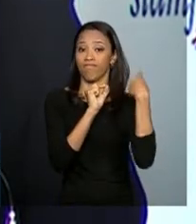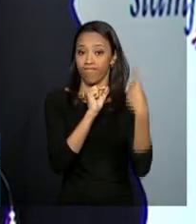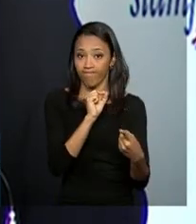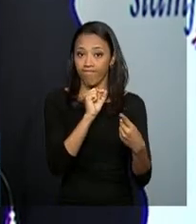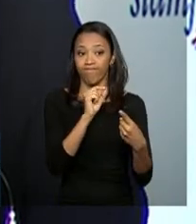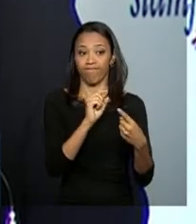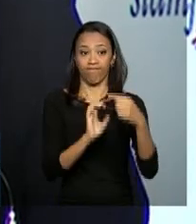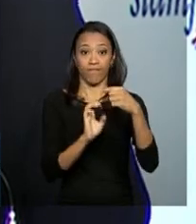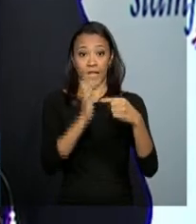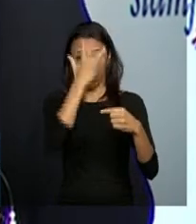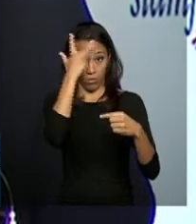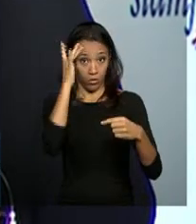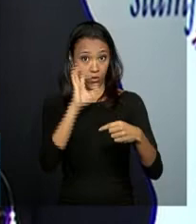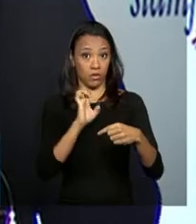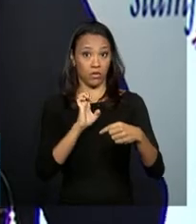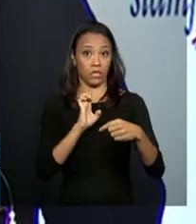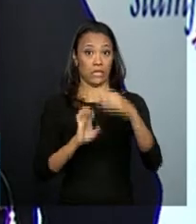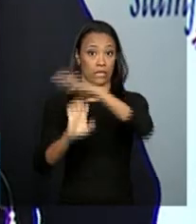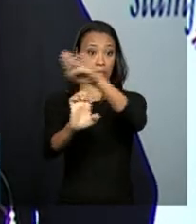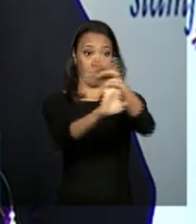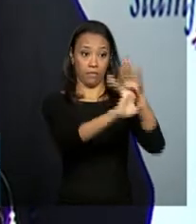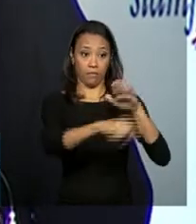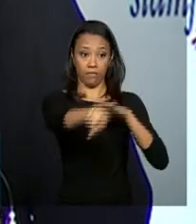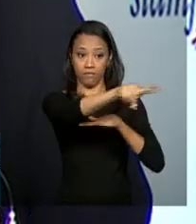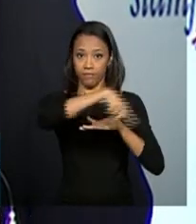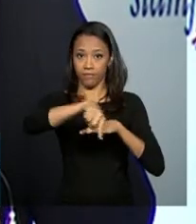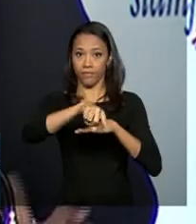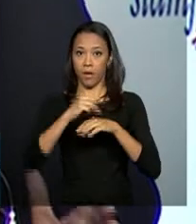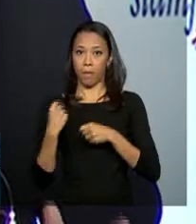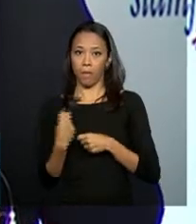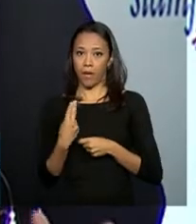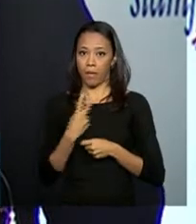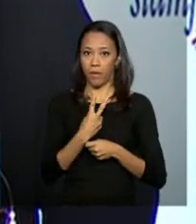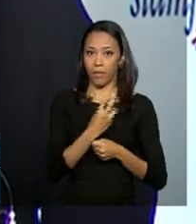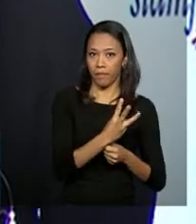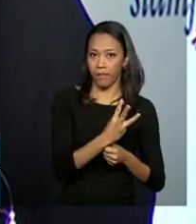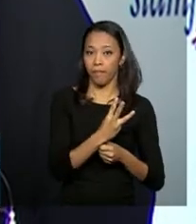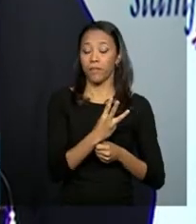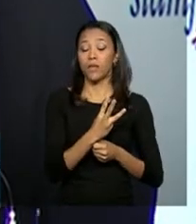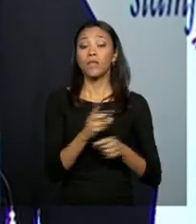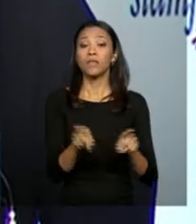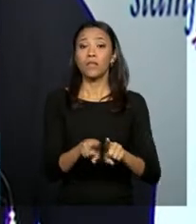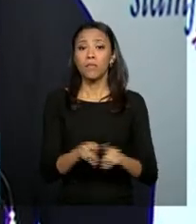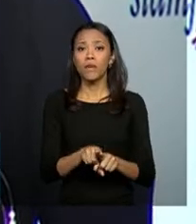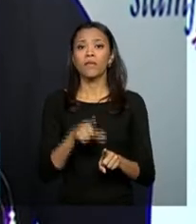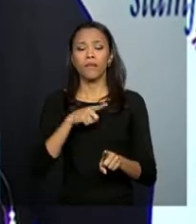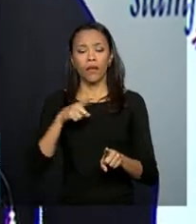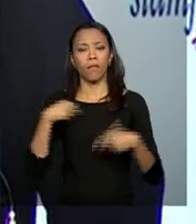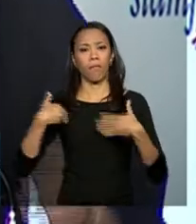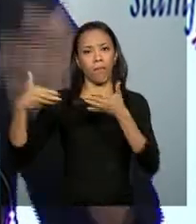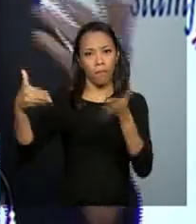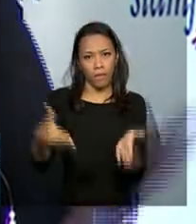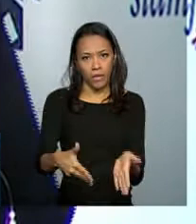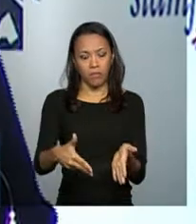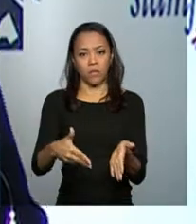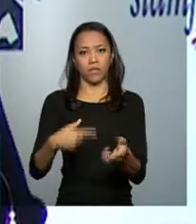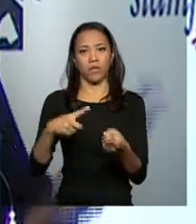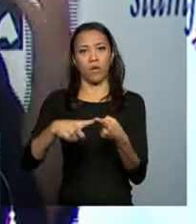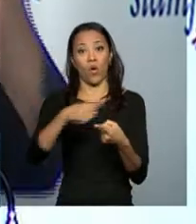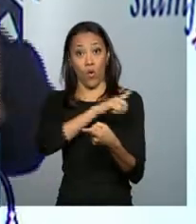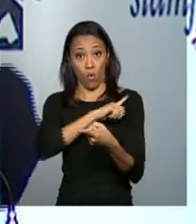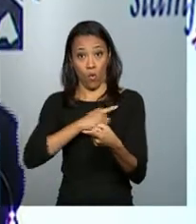os empresários. E, com isso, a participação também dos entes,